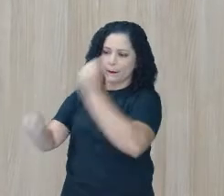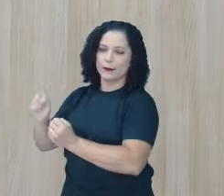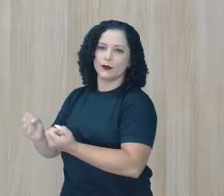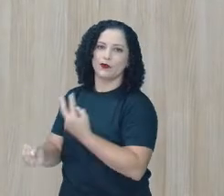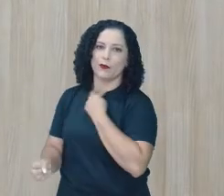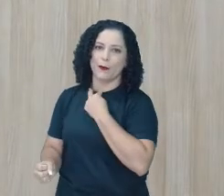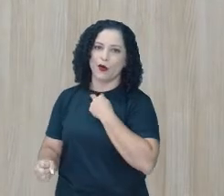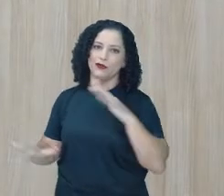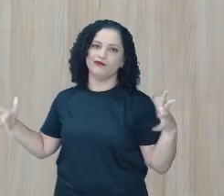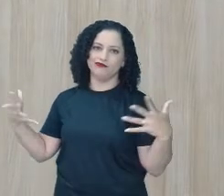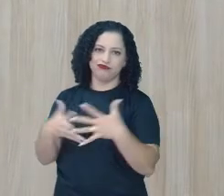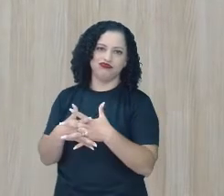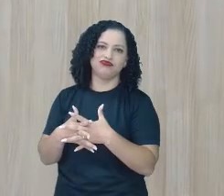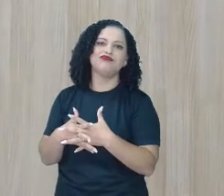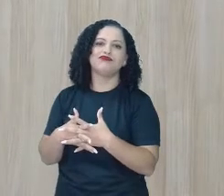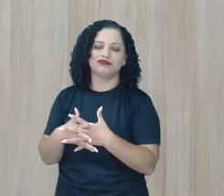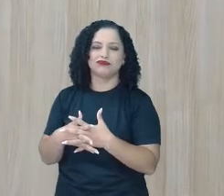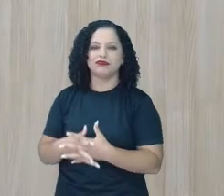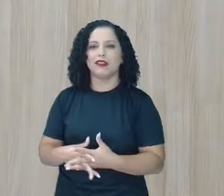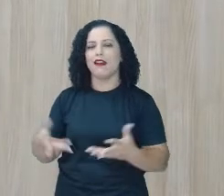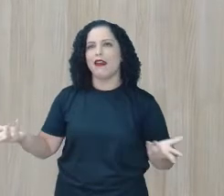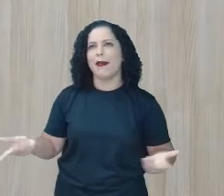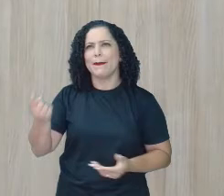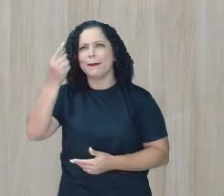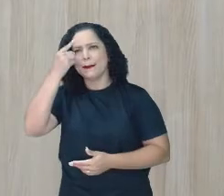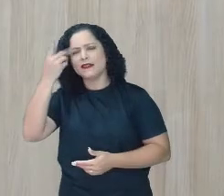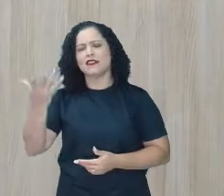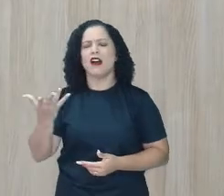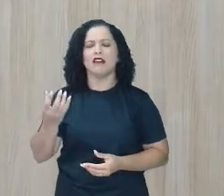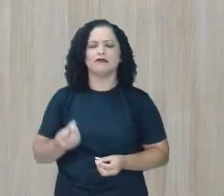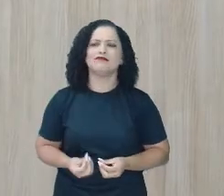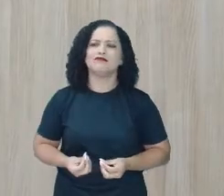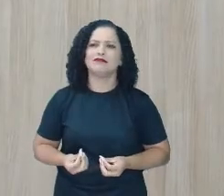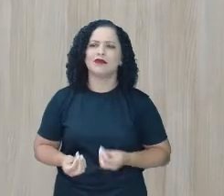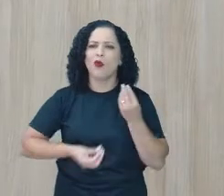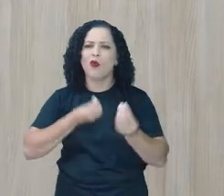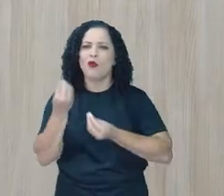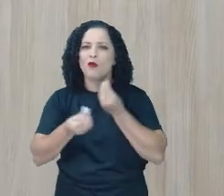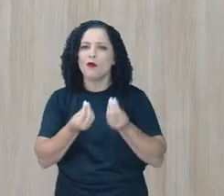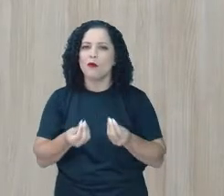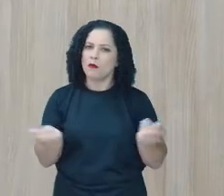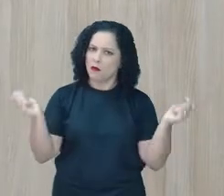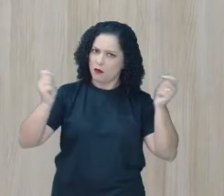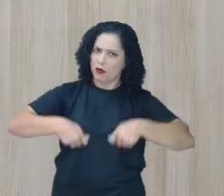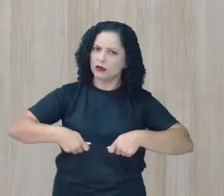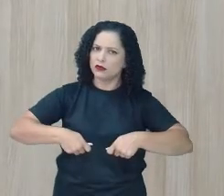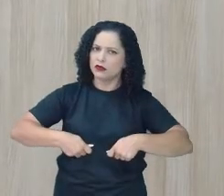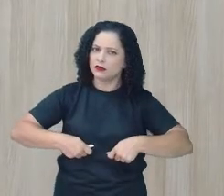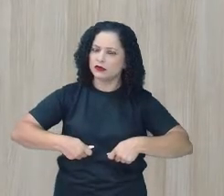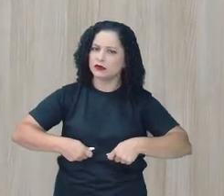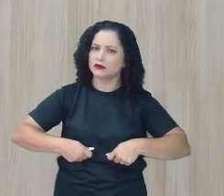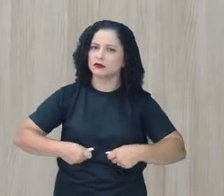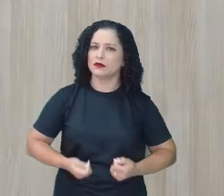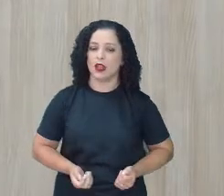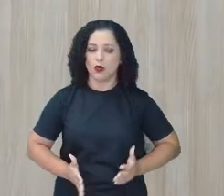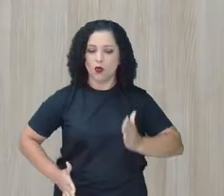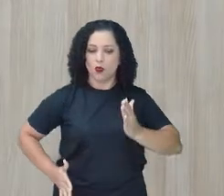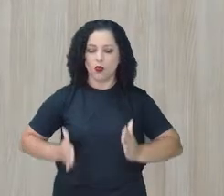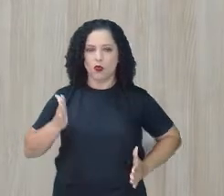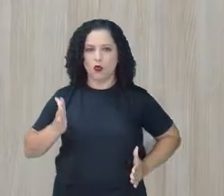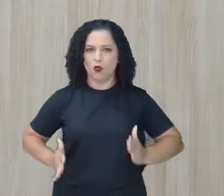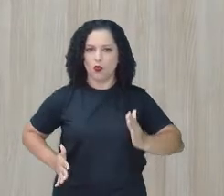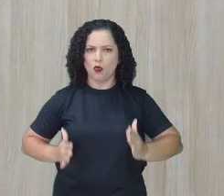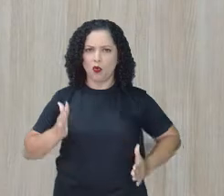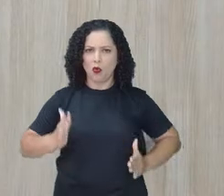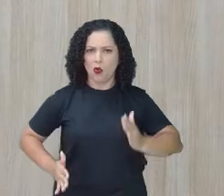em conflito, né? Fazer com que a gente pense, poxa, será que é possível que um robô pudesse